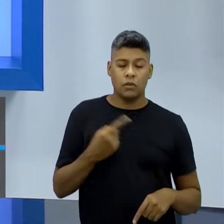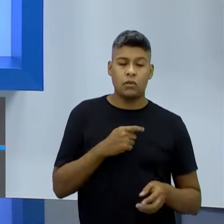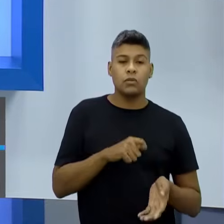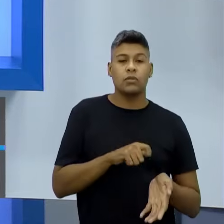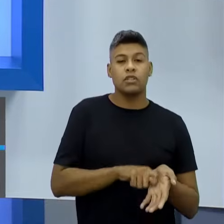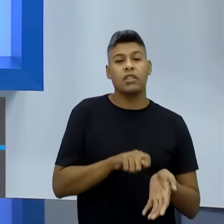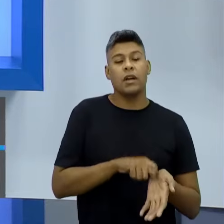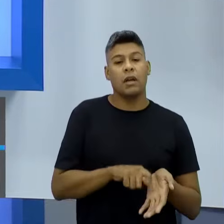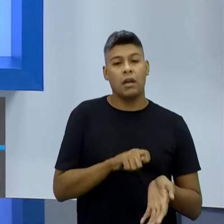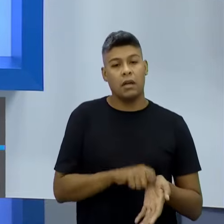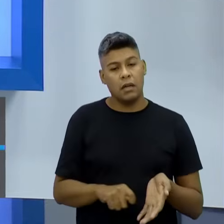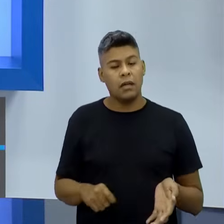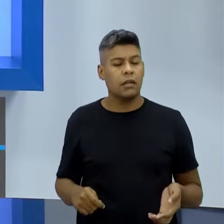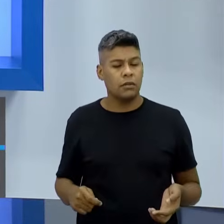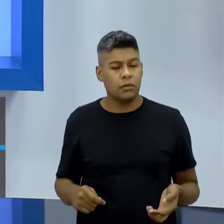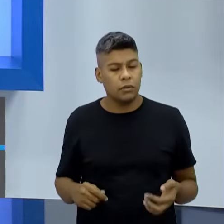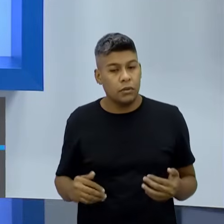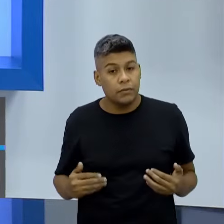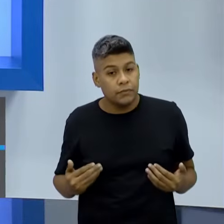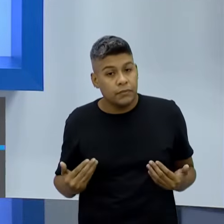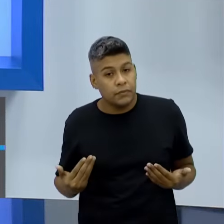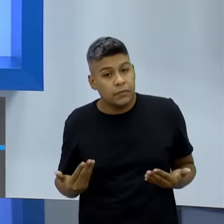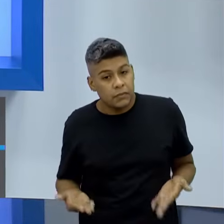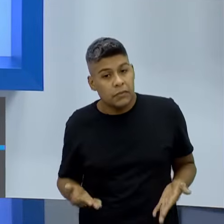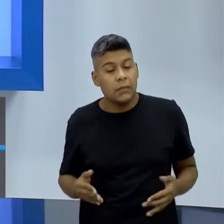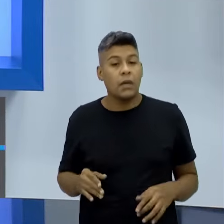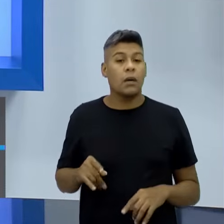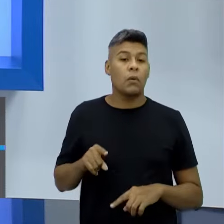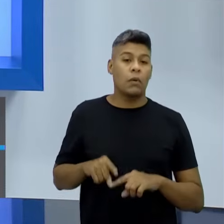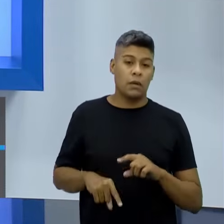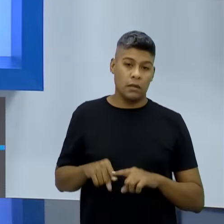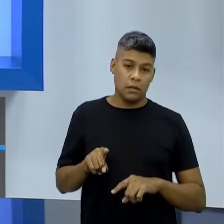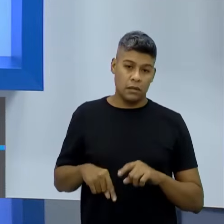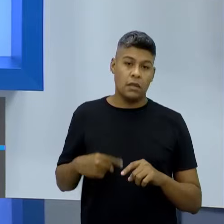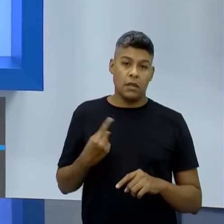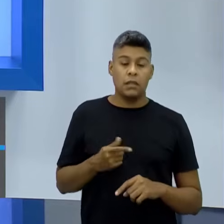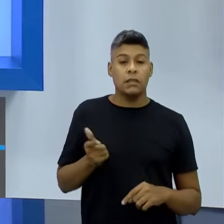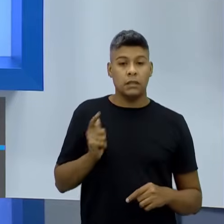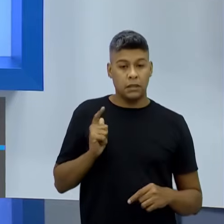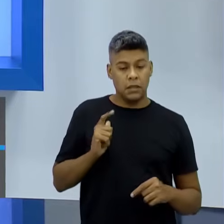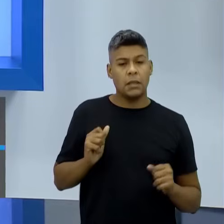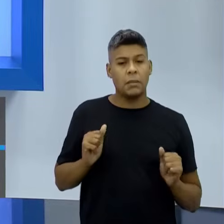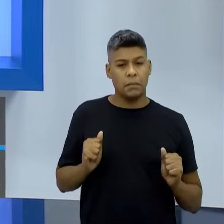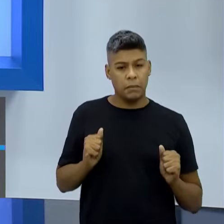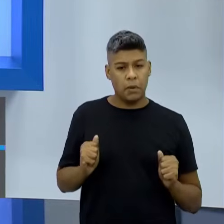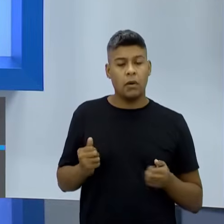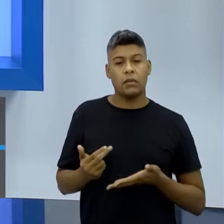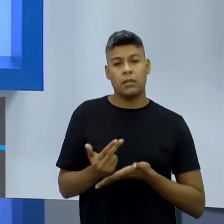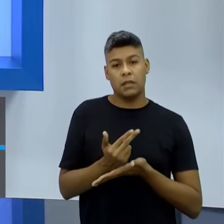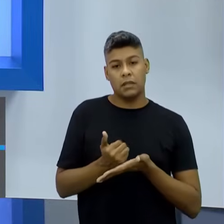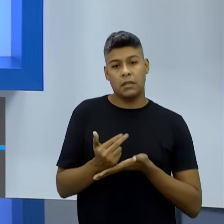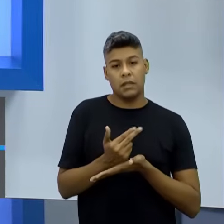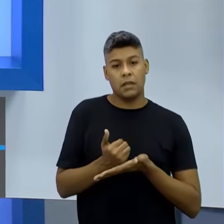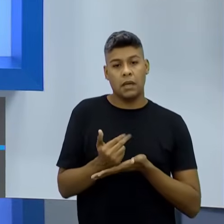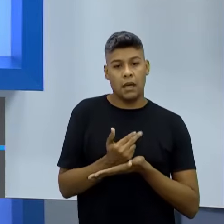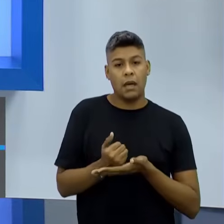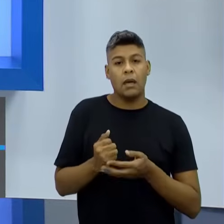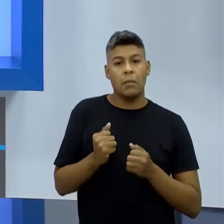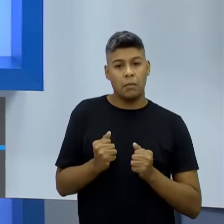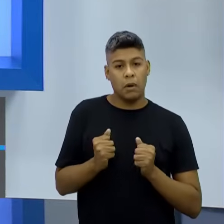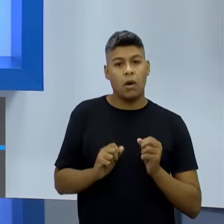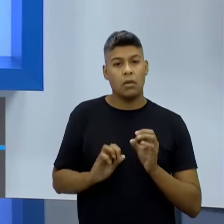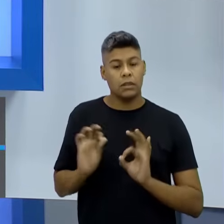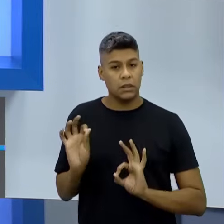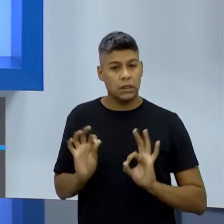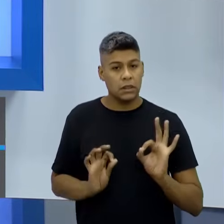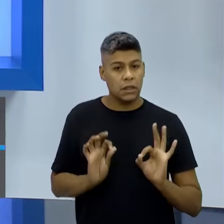de bordo, justamente, então, é um recurso que a gente tem, onde a gente pode ali desenhar, onde a gente pode fazer esquemas,